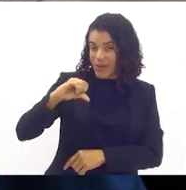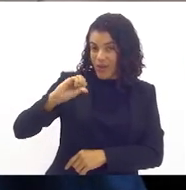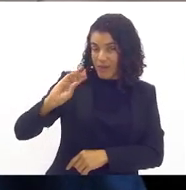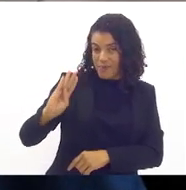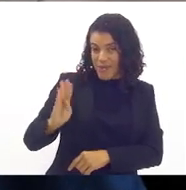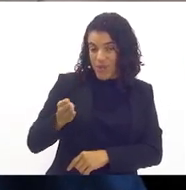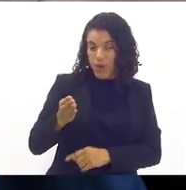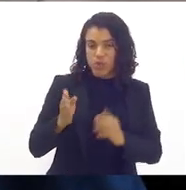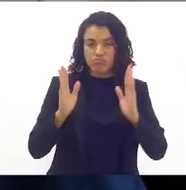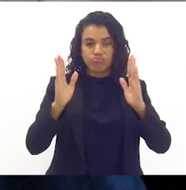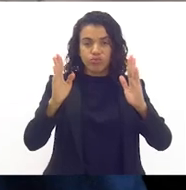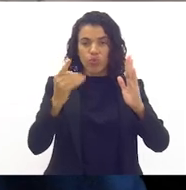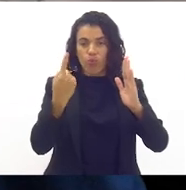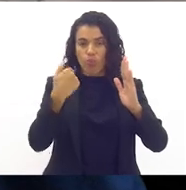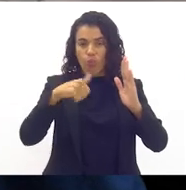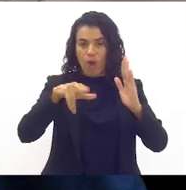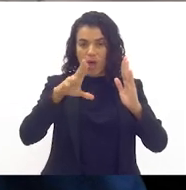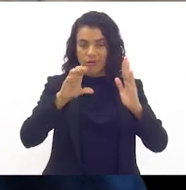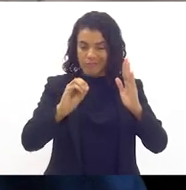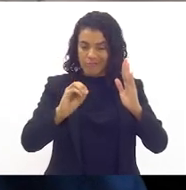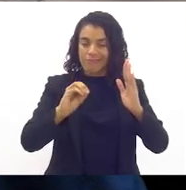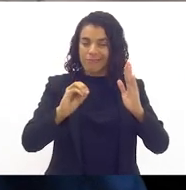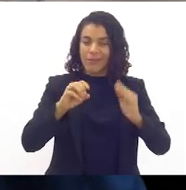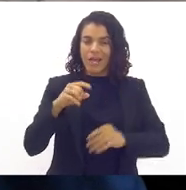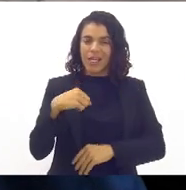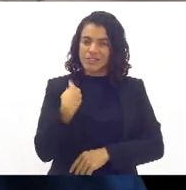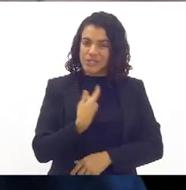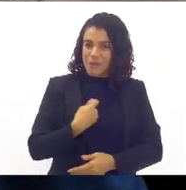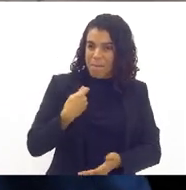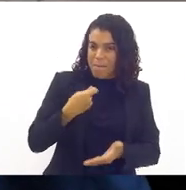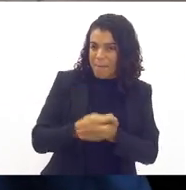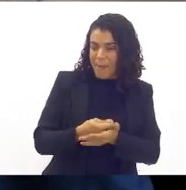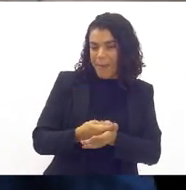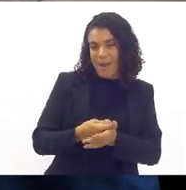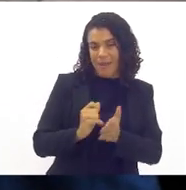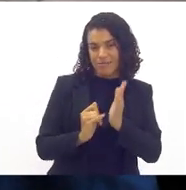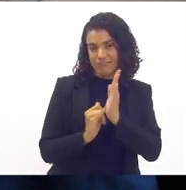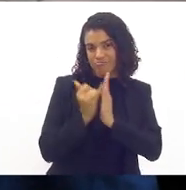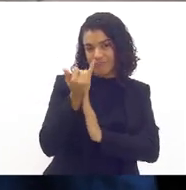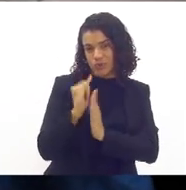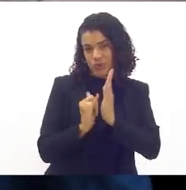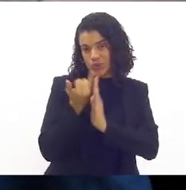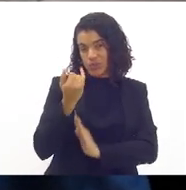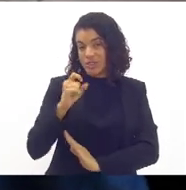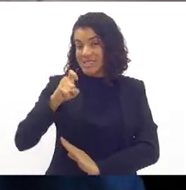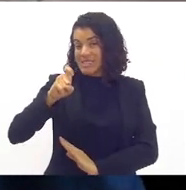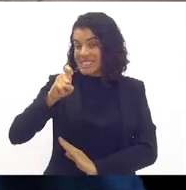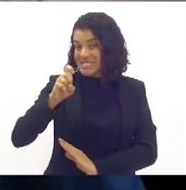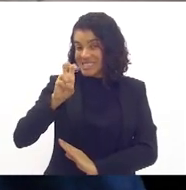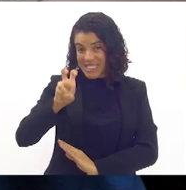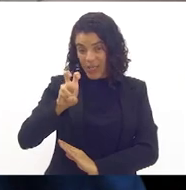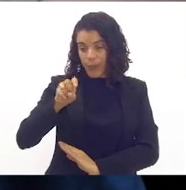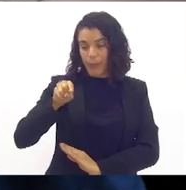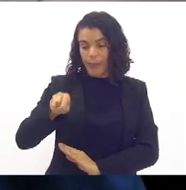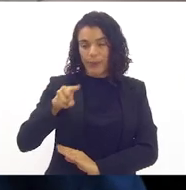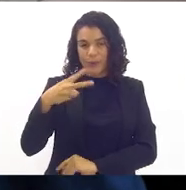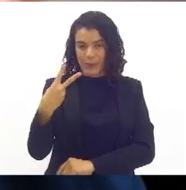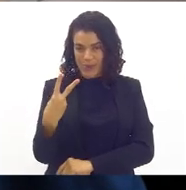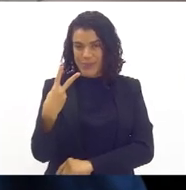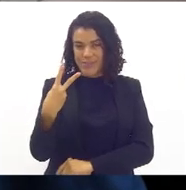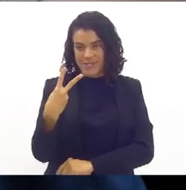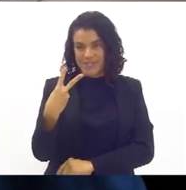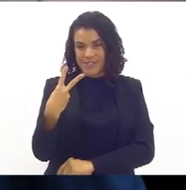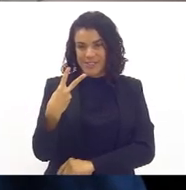ano. Quando eu digo que a gente paga juro real de 5,2, que é a média dos